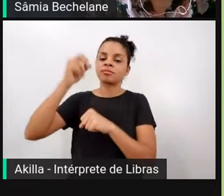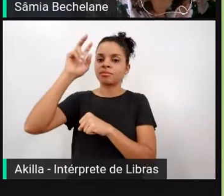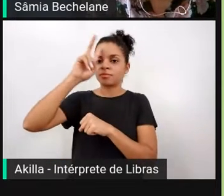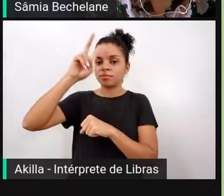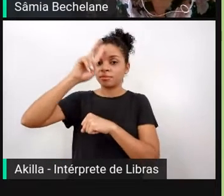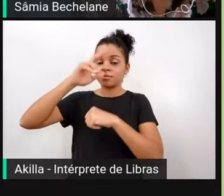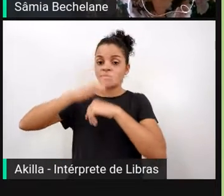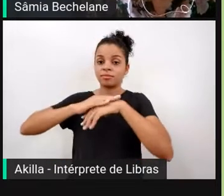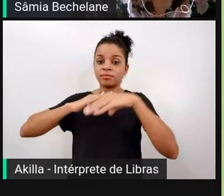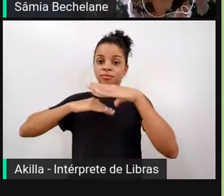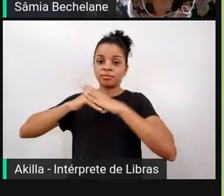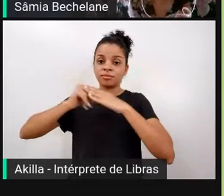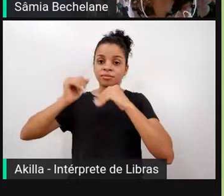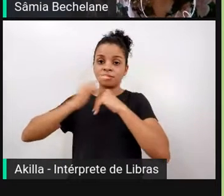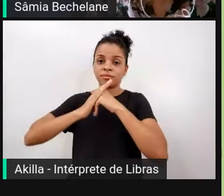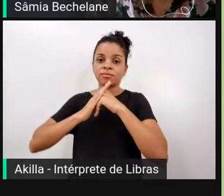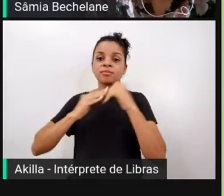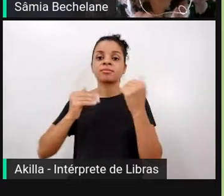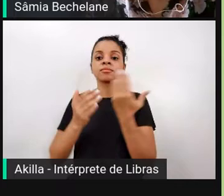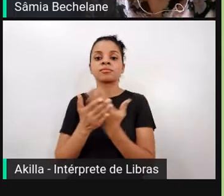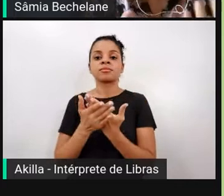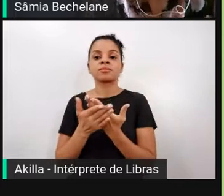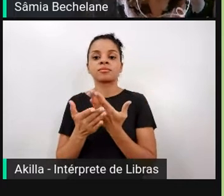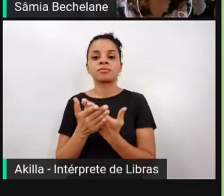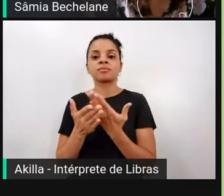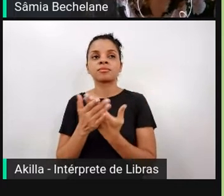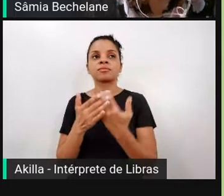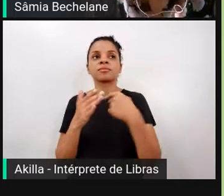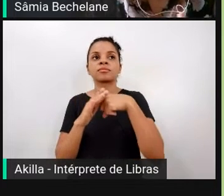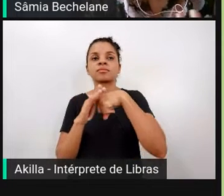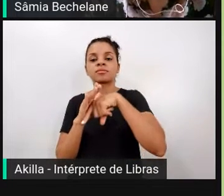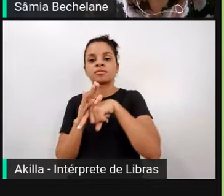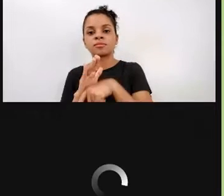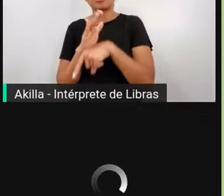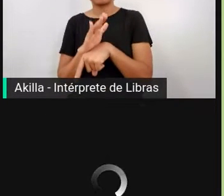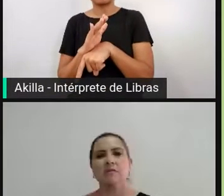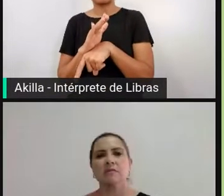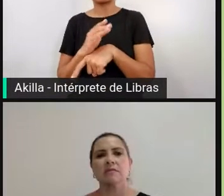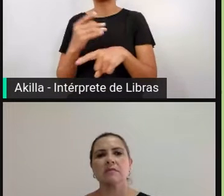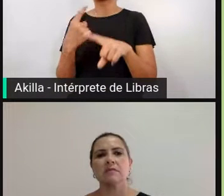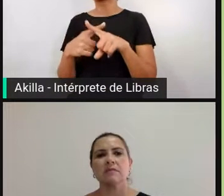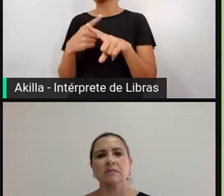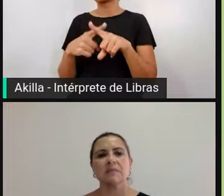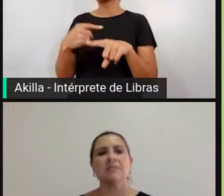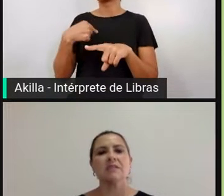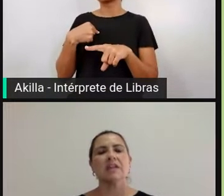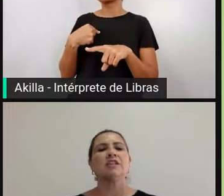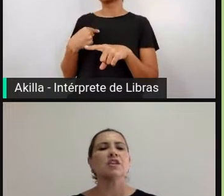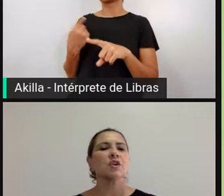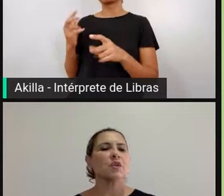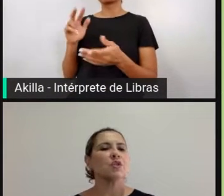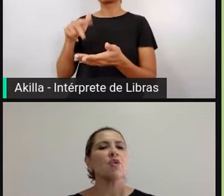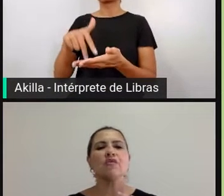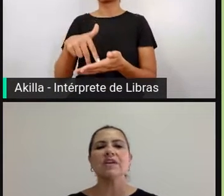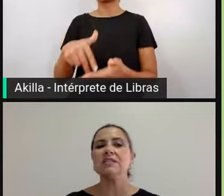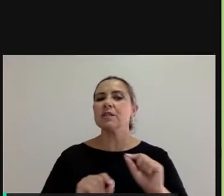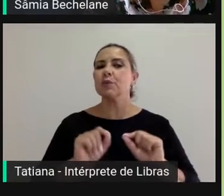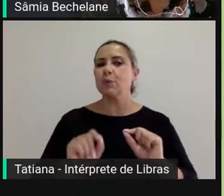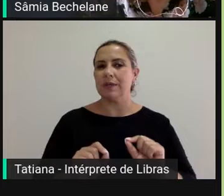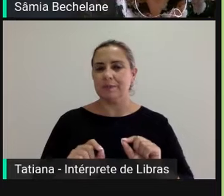sob estudo de uma maneira mais profunda, porque afinal eu estou dentro, né? Eu tô fazendo